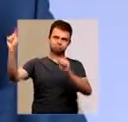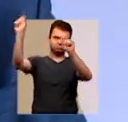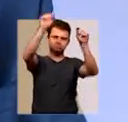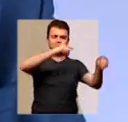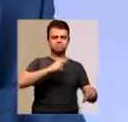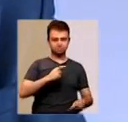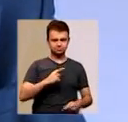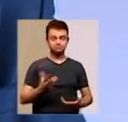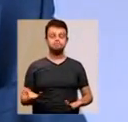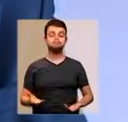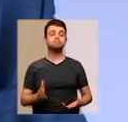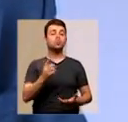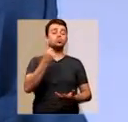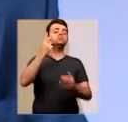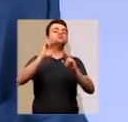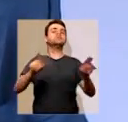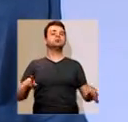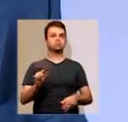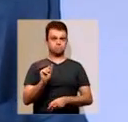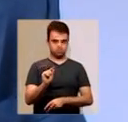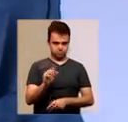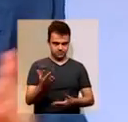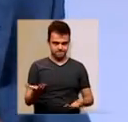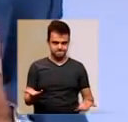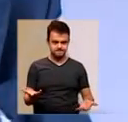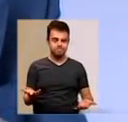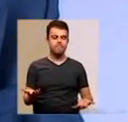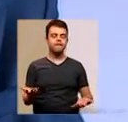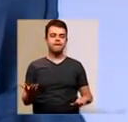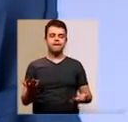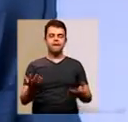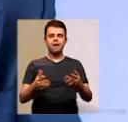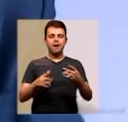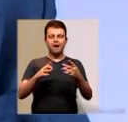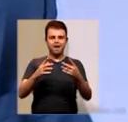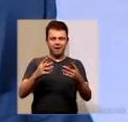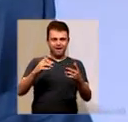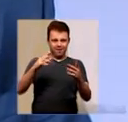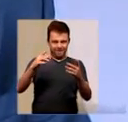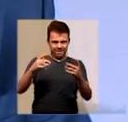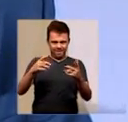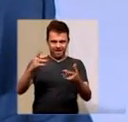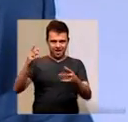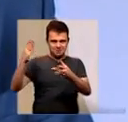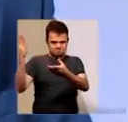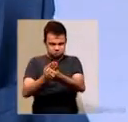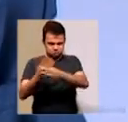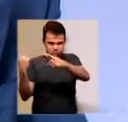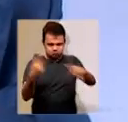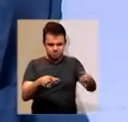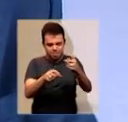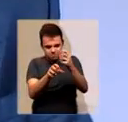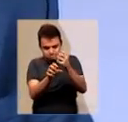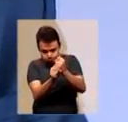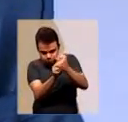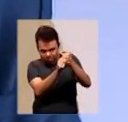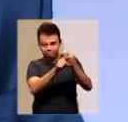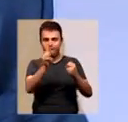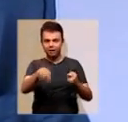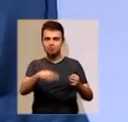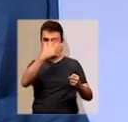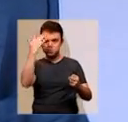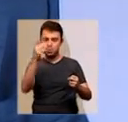A diferença é que as penas se somaram. Este caso, foram 4 mortes